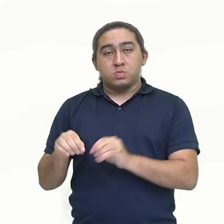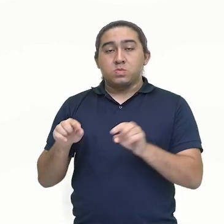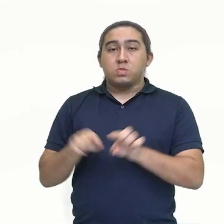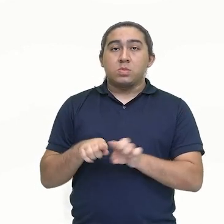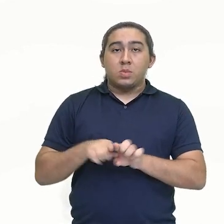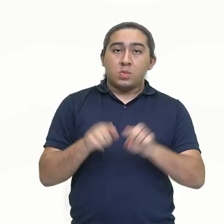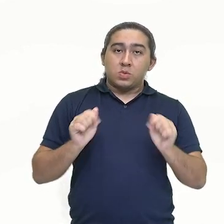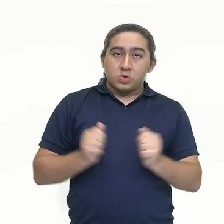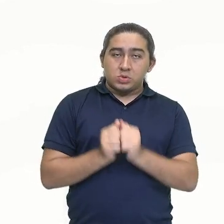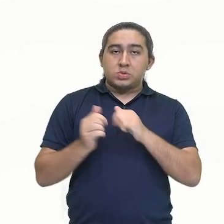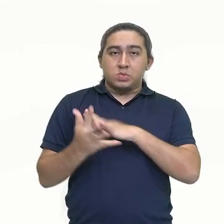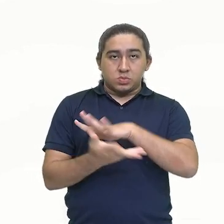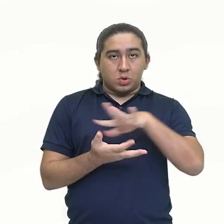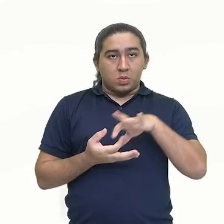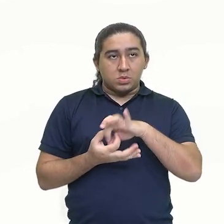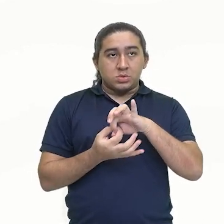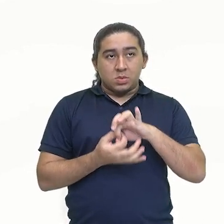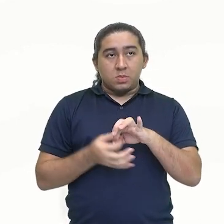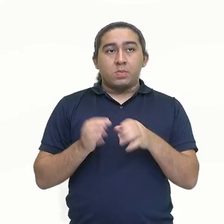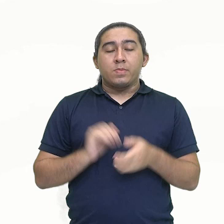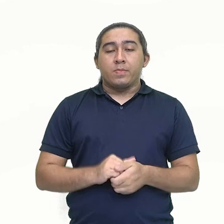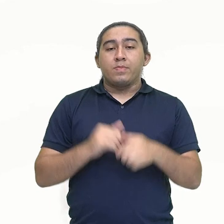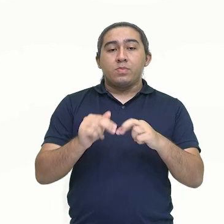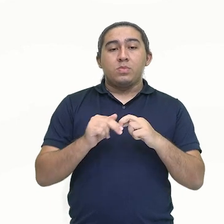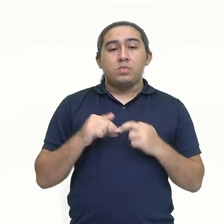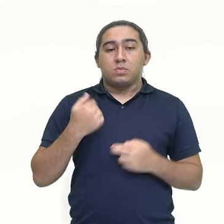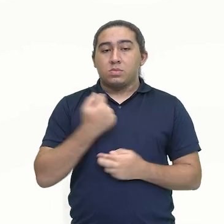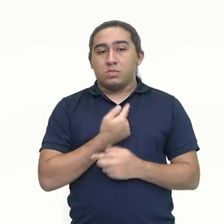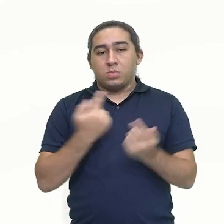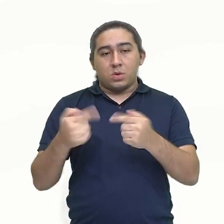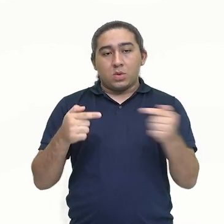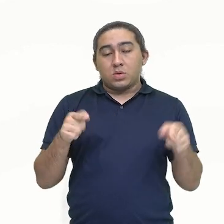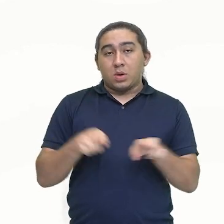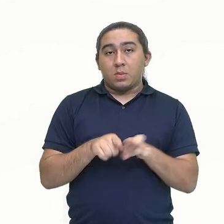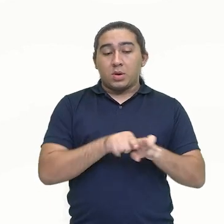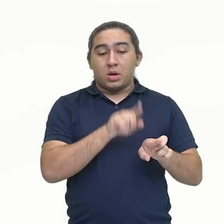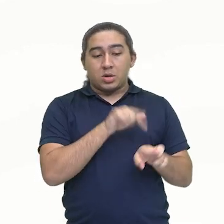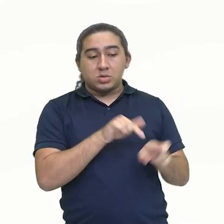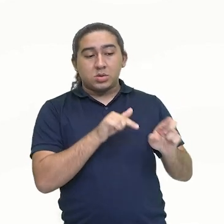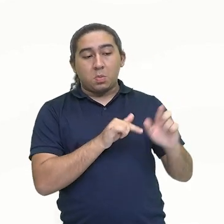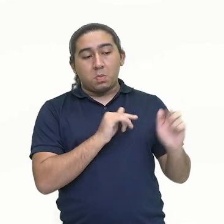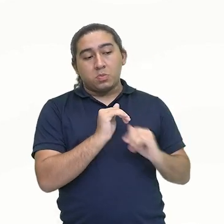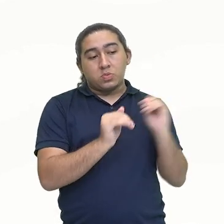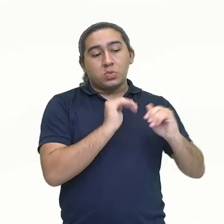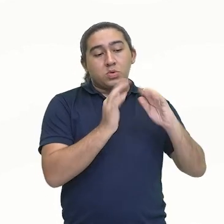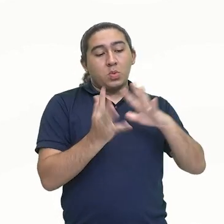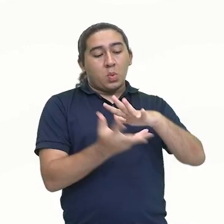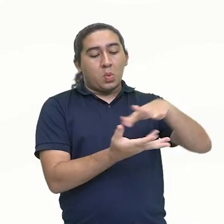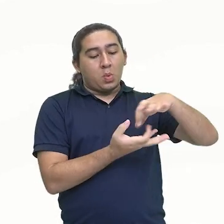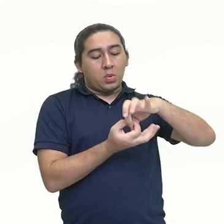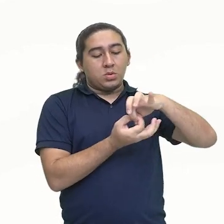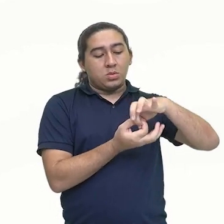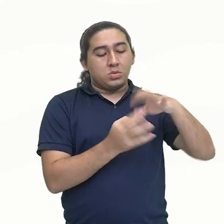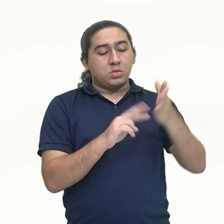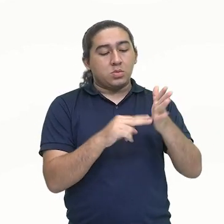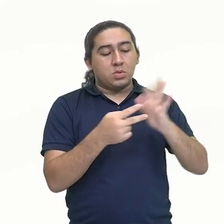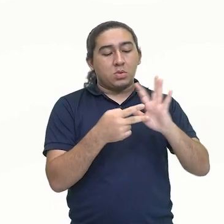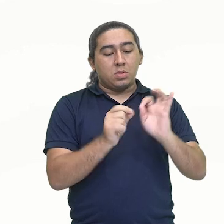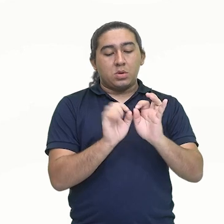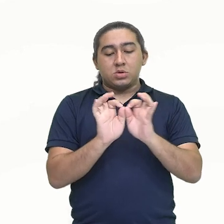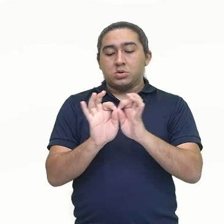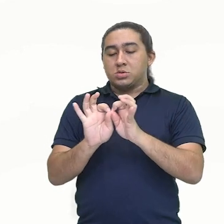processo de globalização, e aí a gente até fala, né, no processo de globalização, que as distâncias,